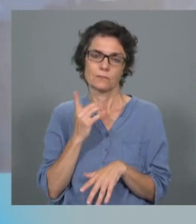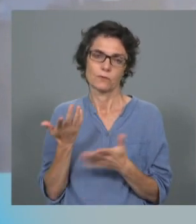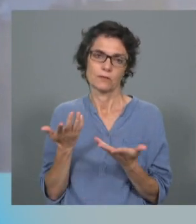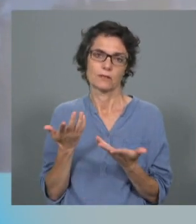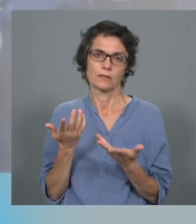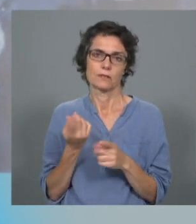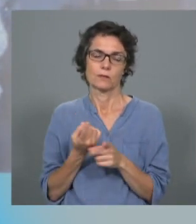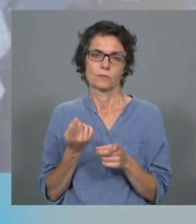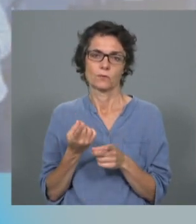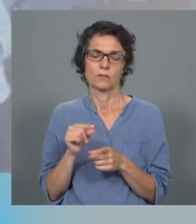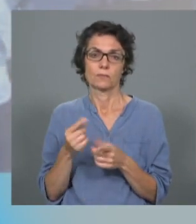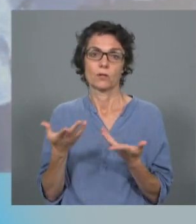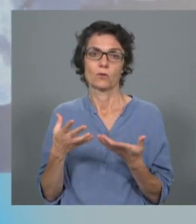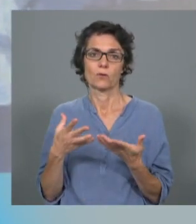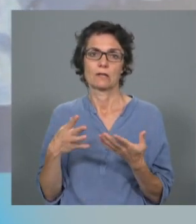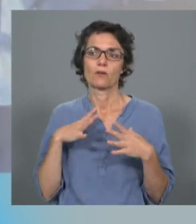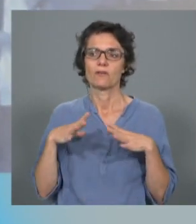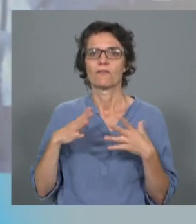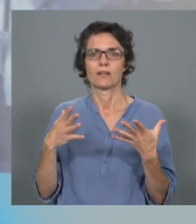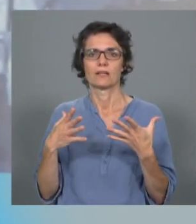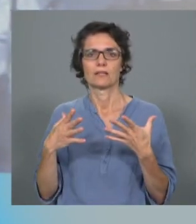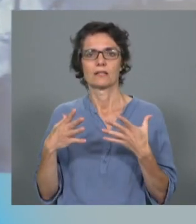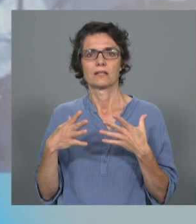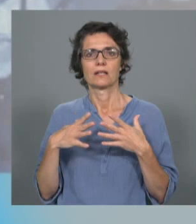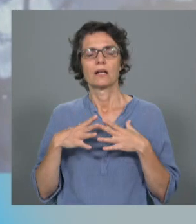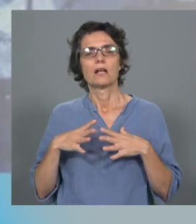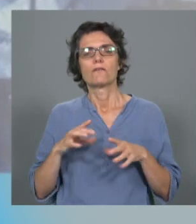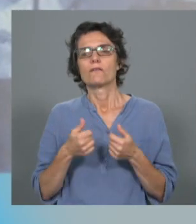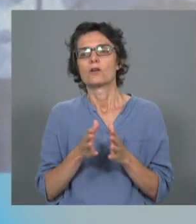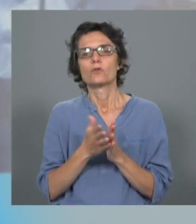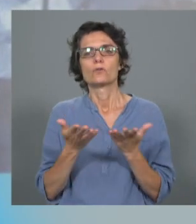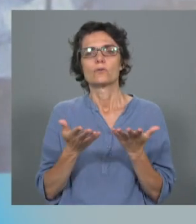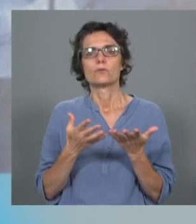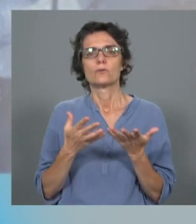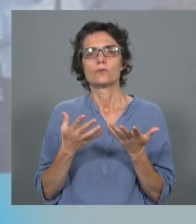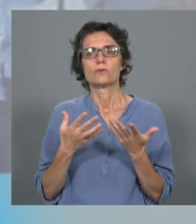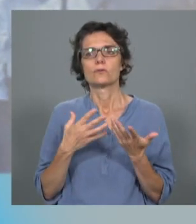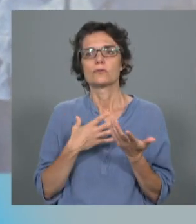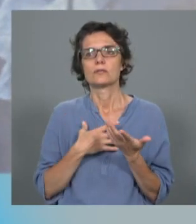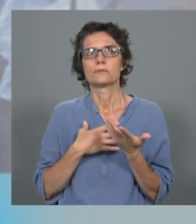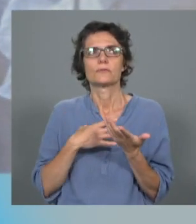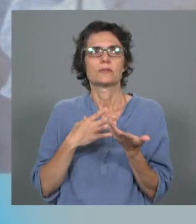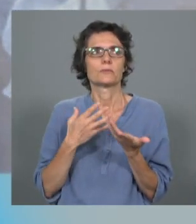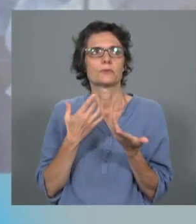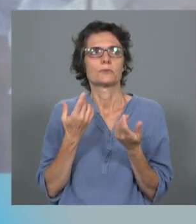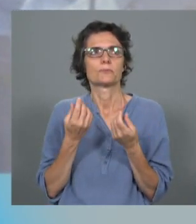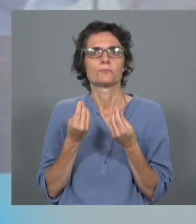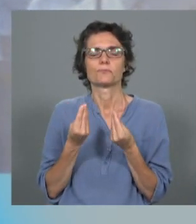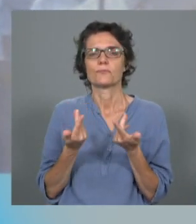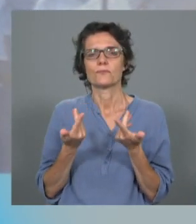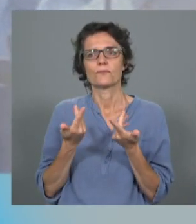tempo de férias muitas vezes enfim, há o alargar de horizontes, o querer ir mais longe e se